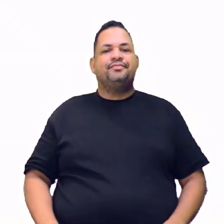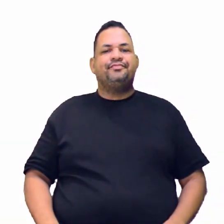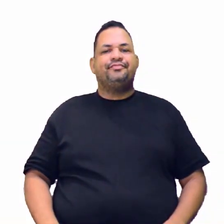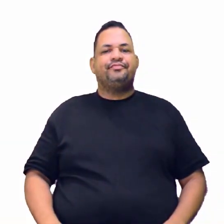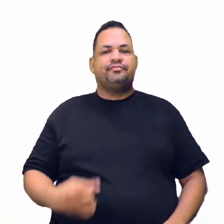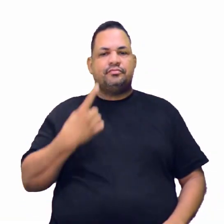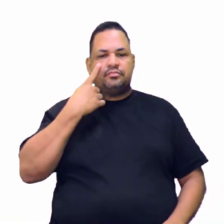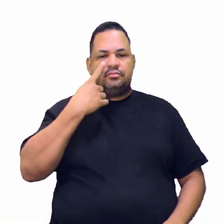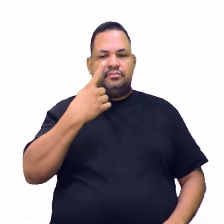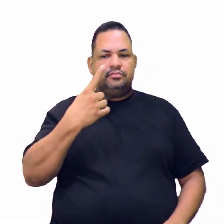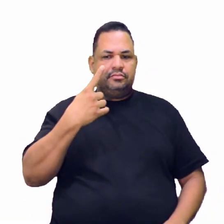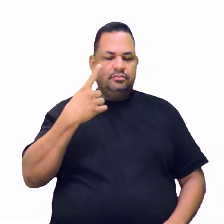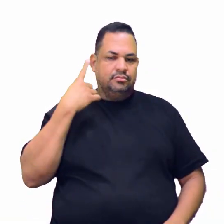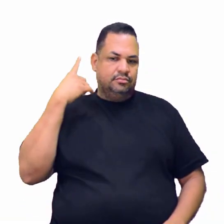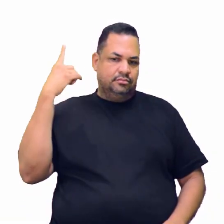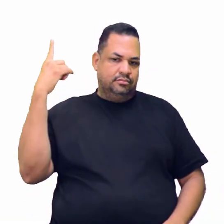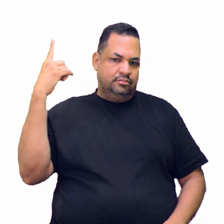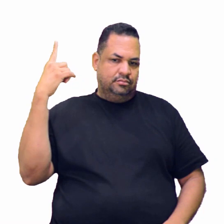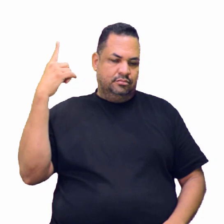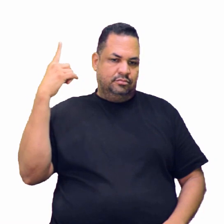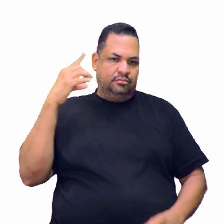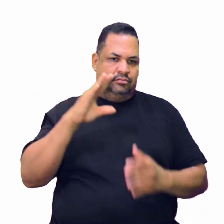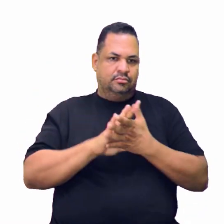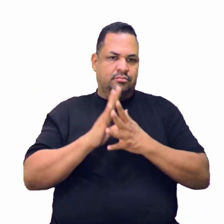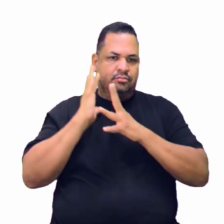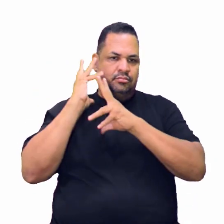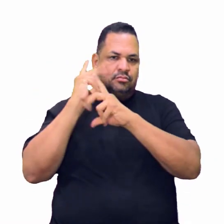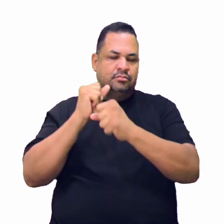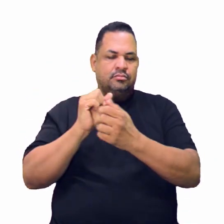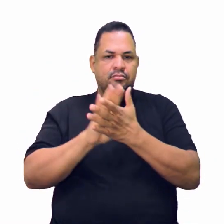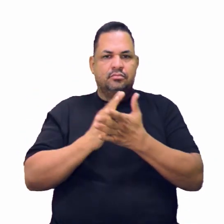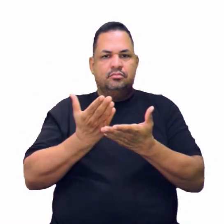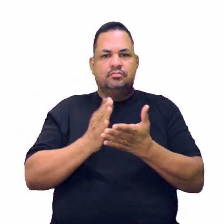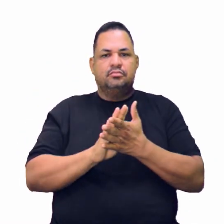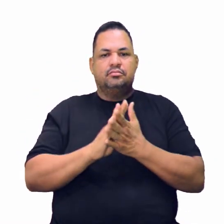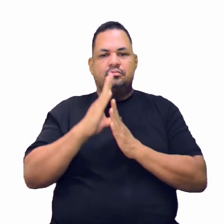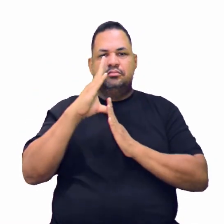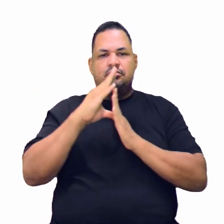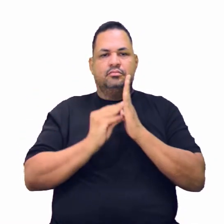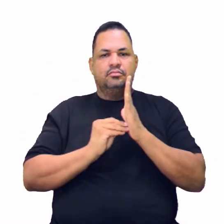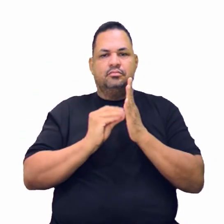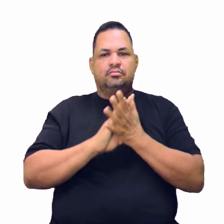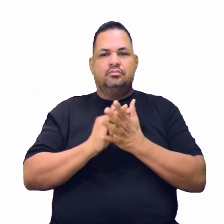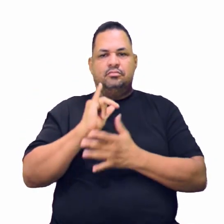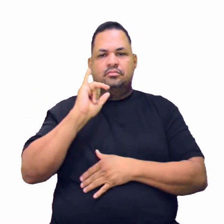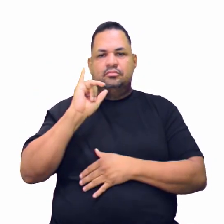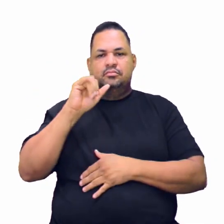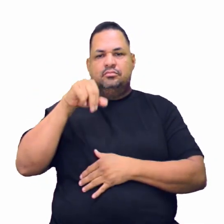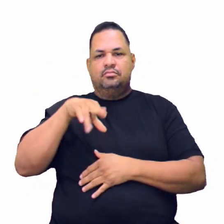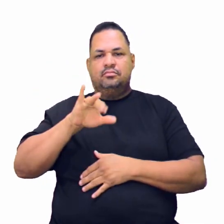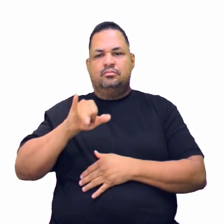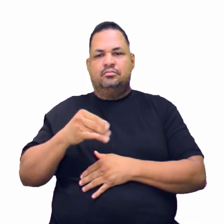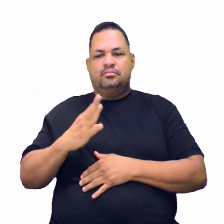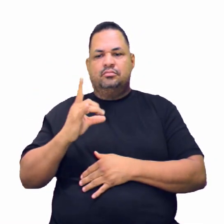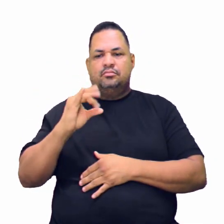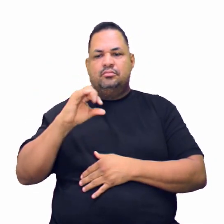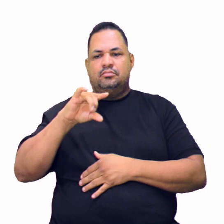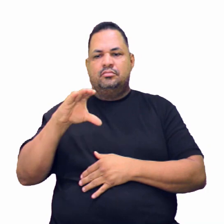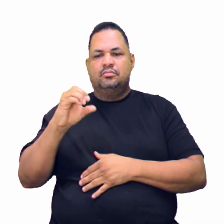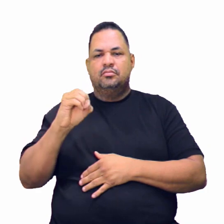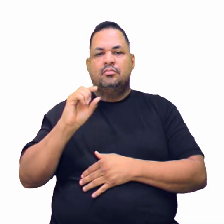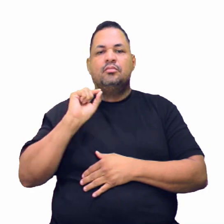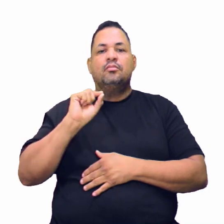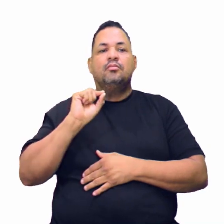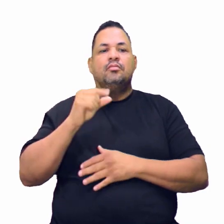na tela, revisão de conteúdo, produção de texto, injunção. Aí eu tenho aqui o seguinte, O que